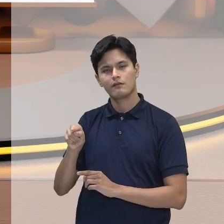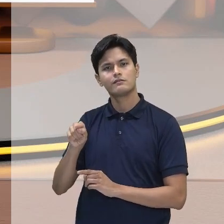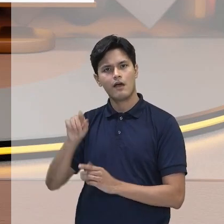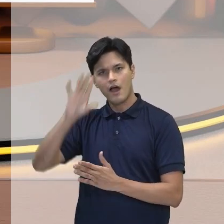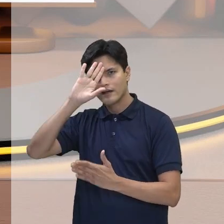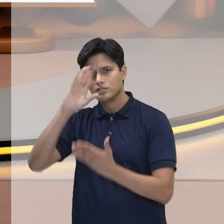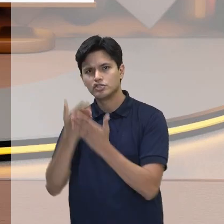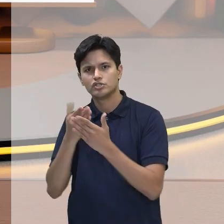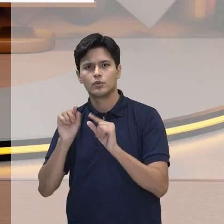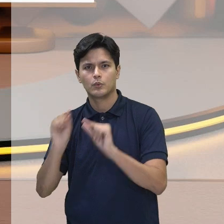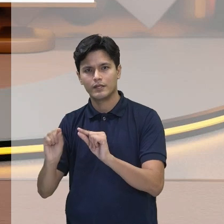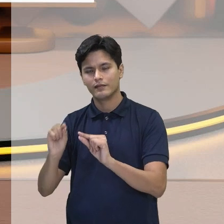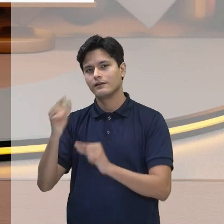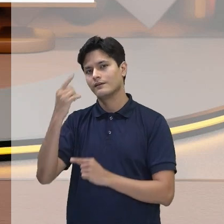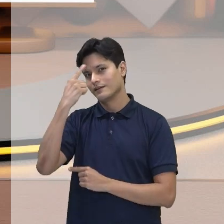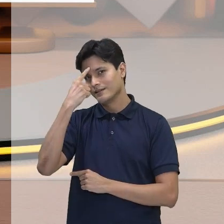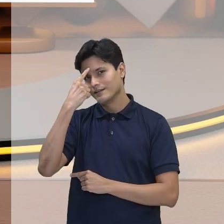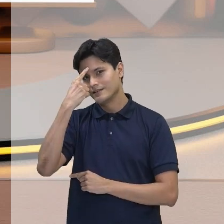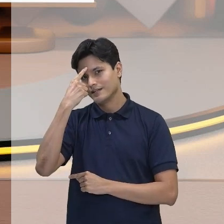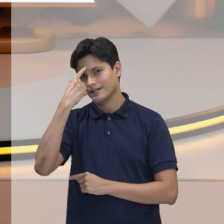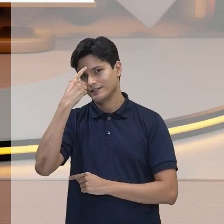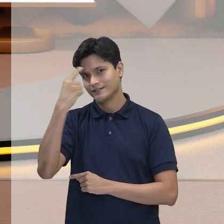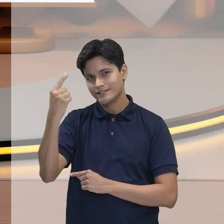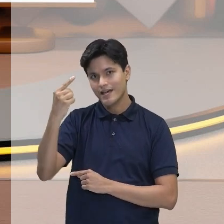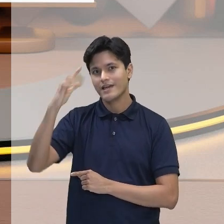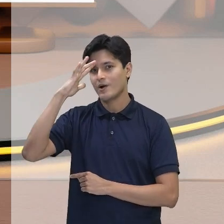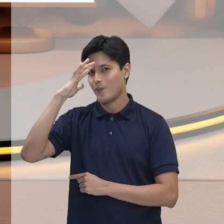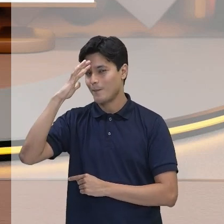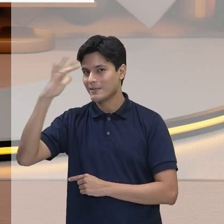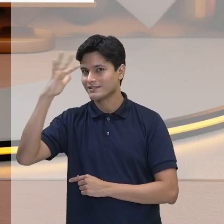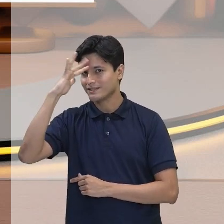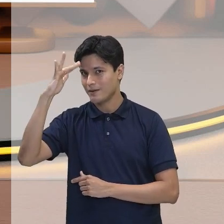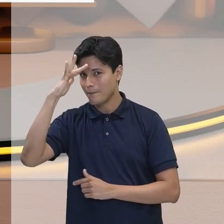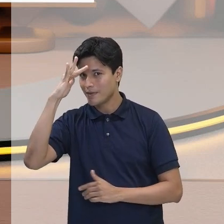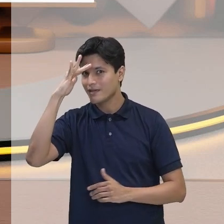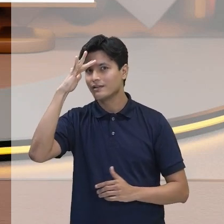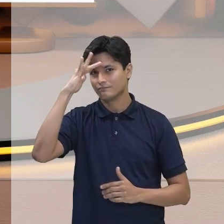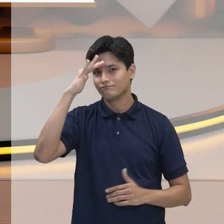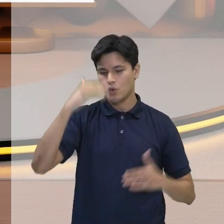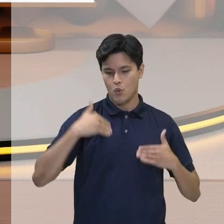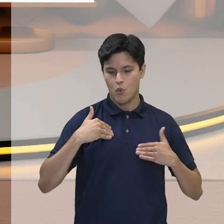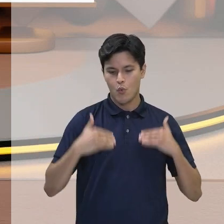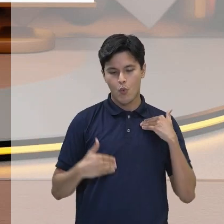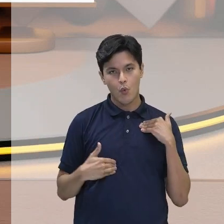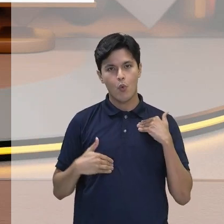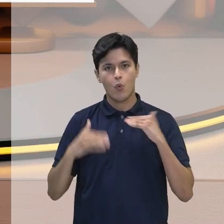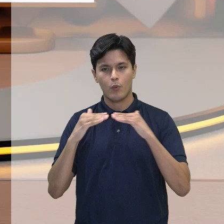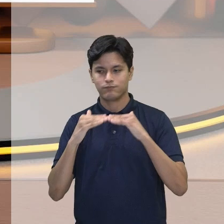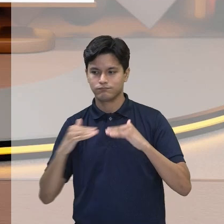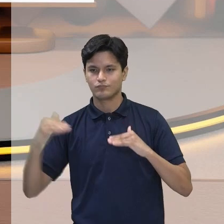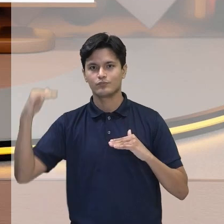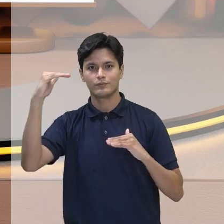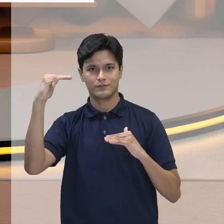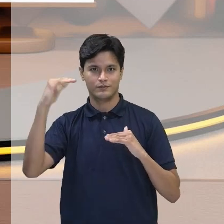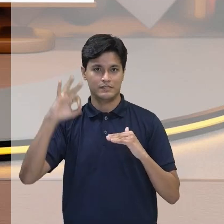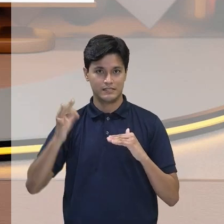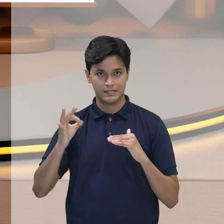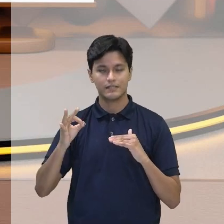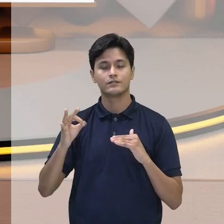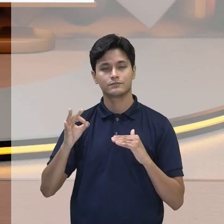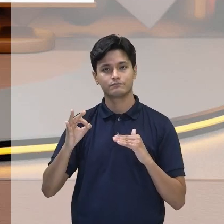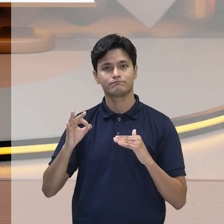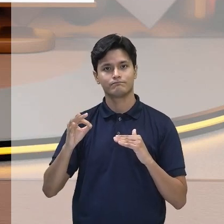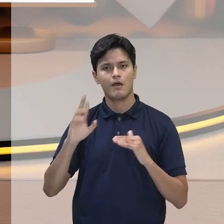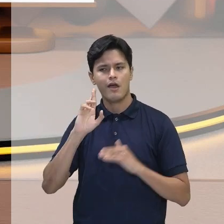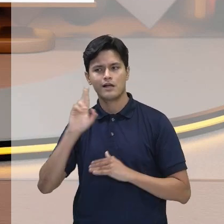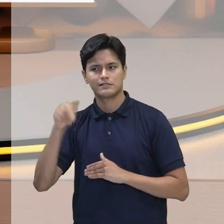acredita que a ideia, o pensamento, é superior ao corpo, a razão,